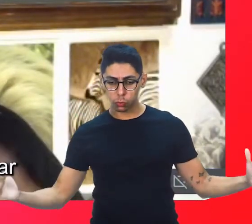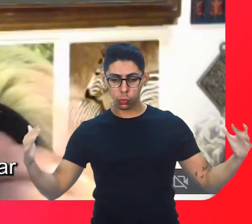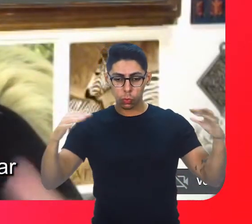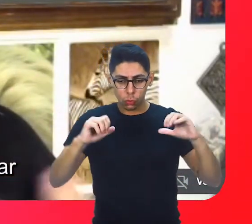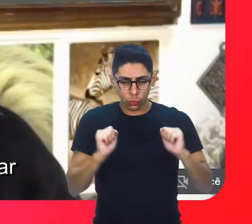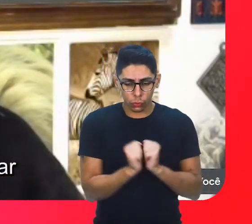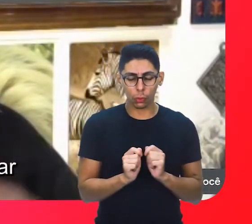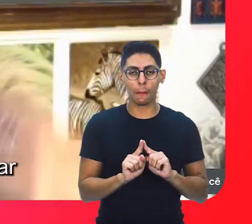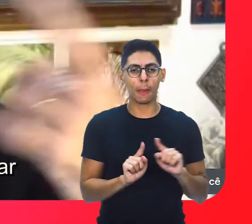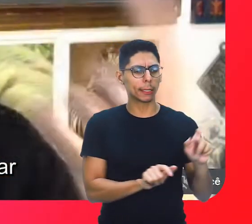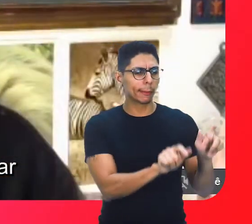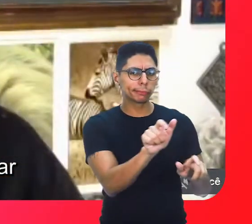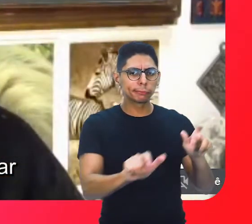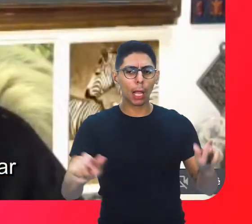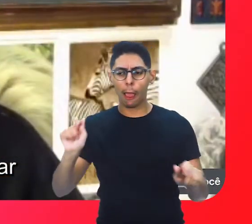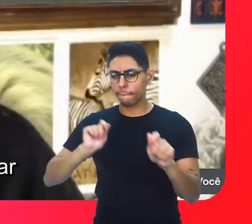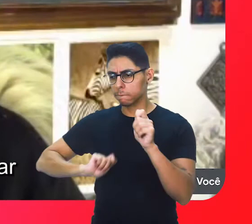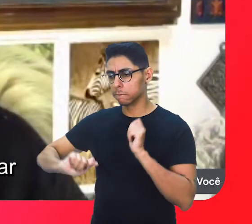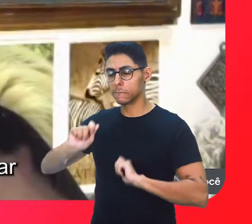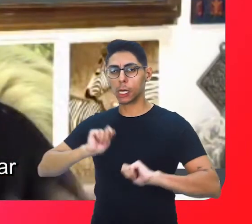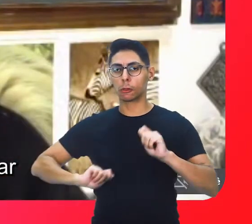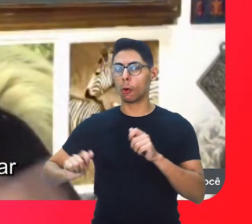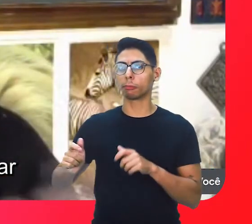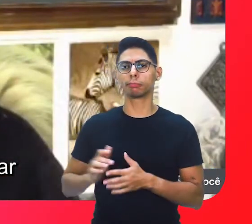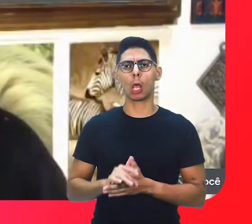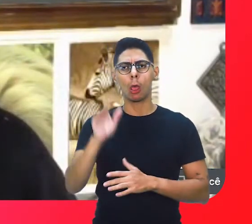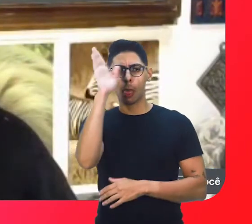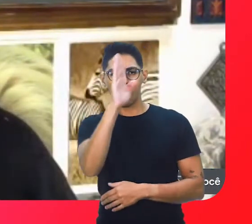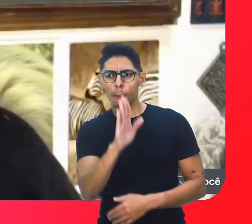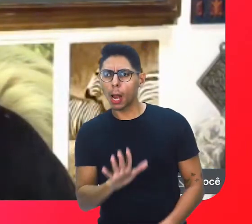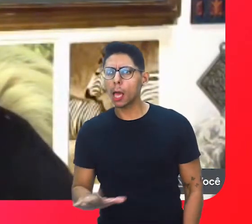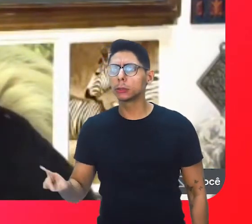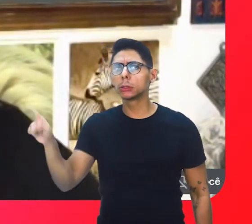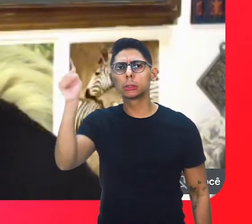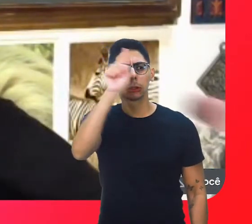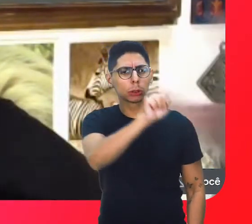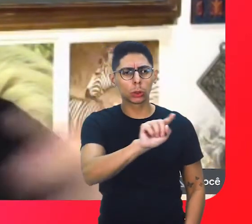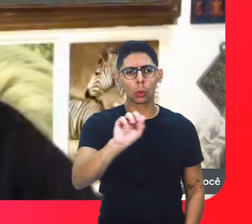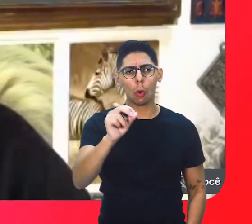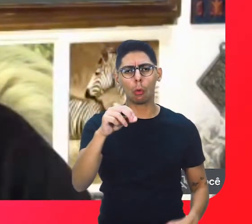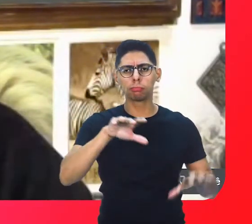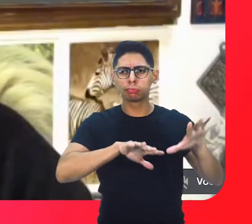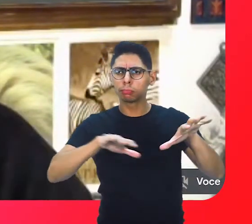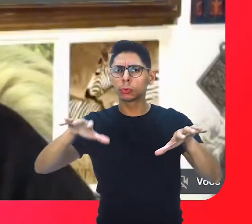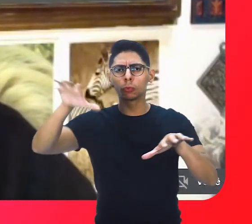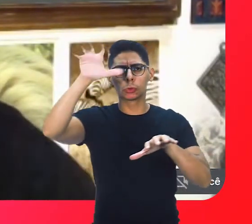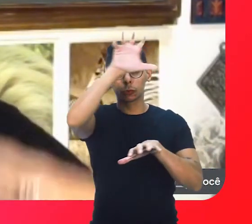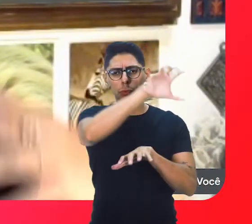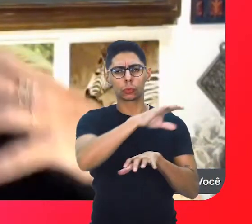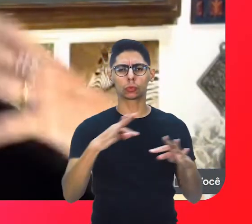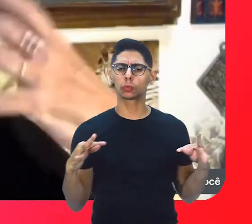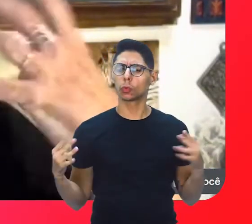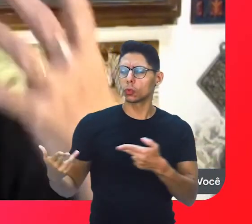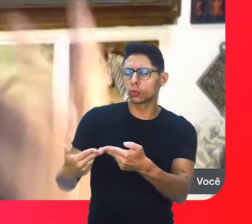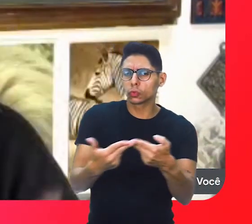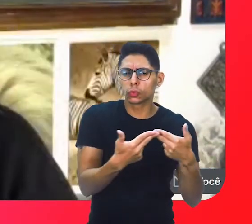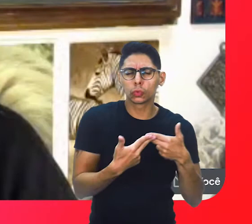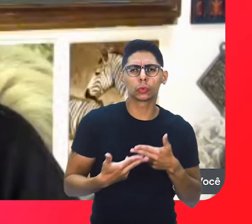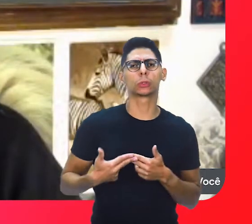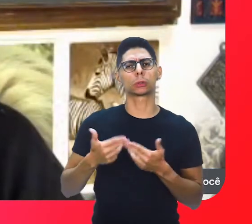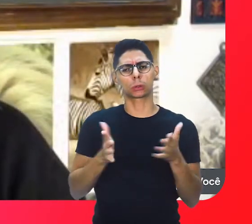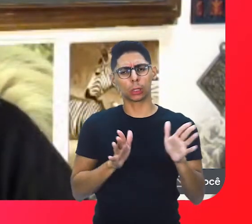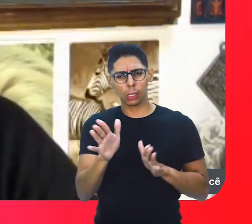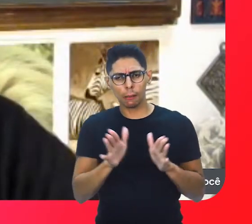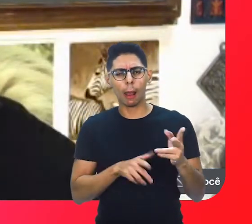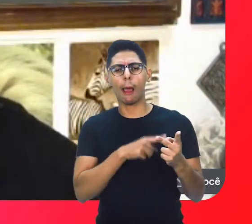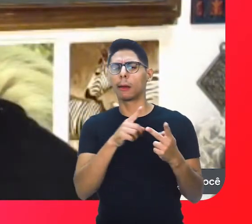cada ator ou atriz de um lugar do Brasil ou do mundo, olha aí. tudo com acessibilidade, uma tecnologia toda